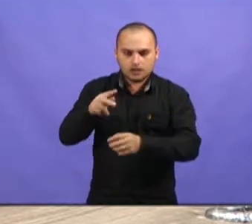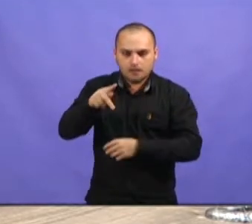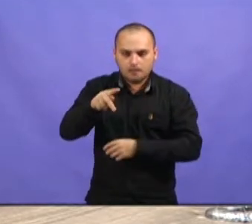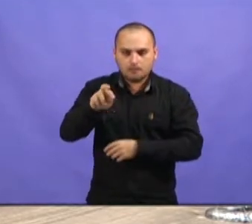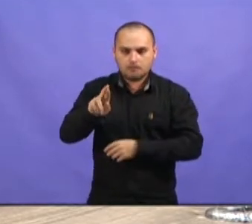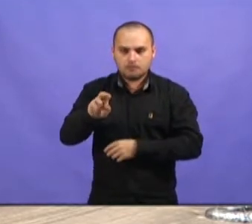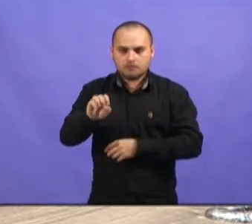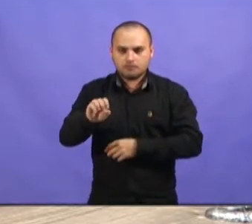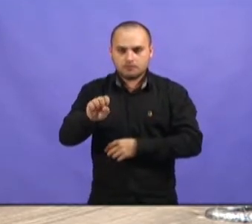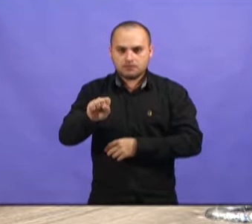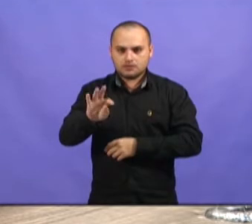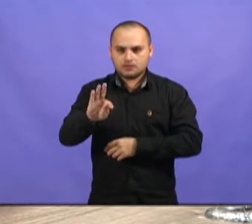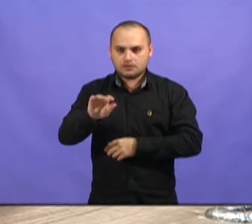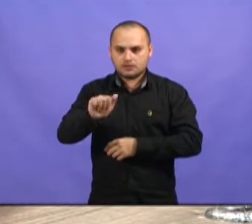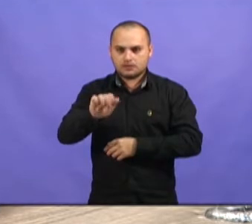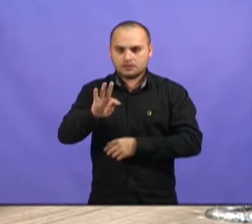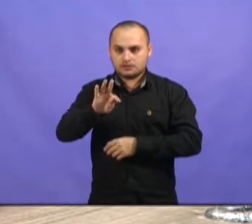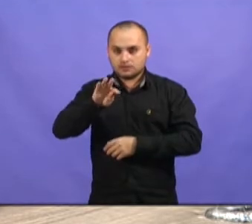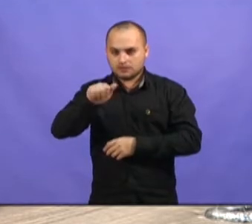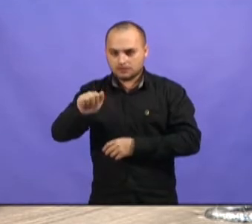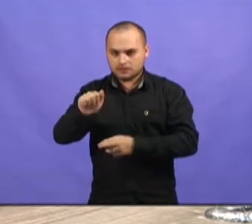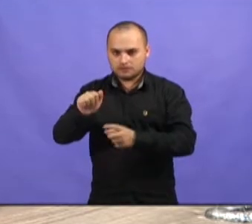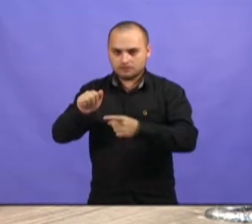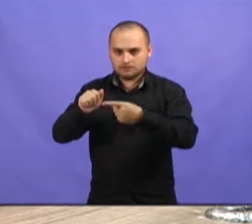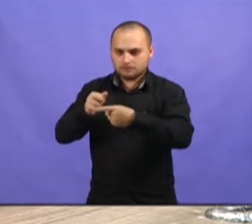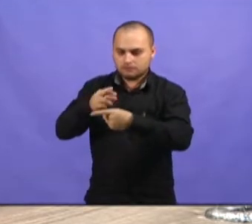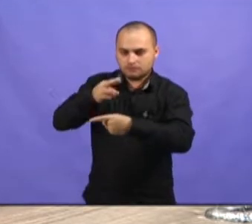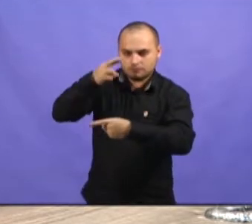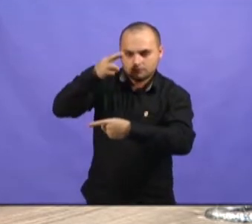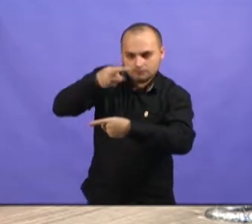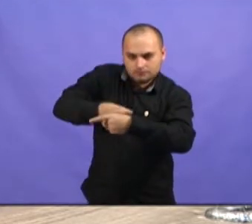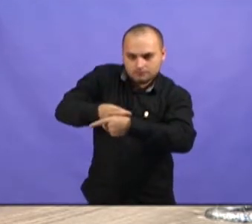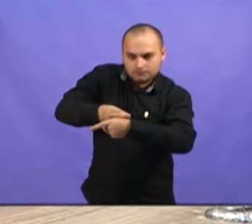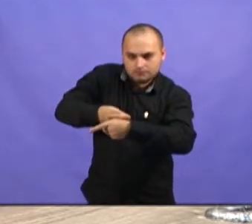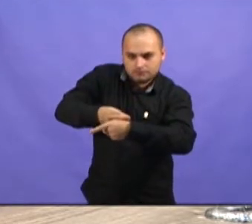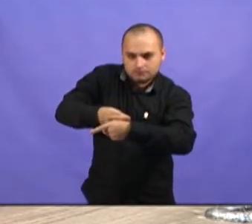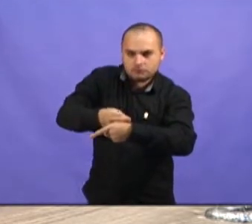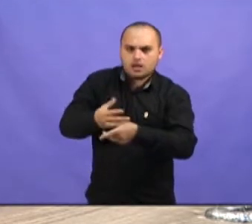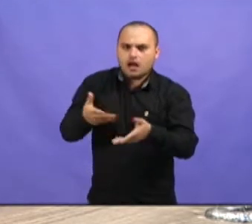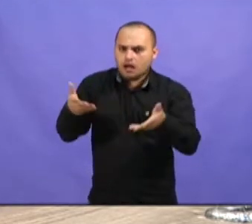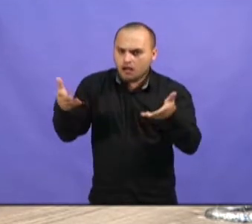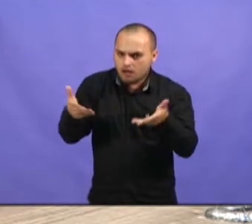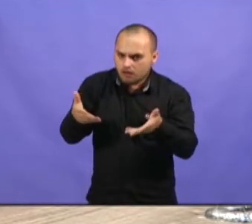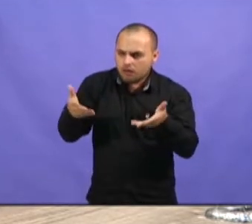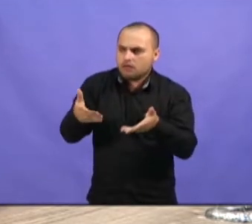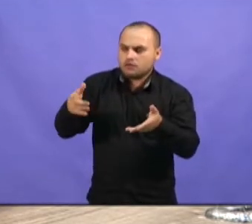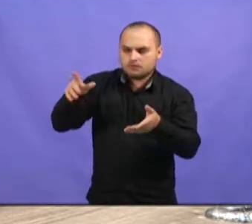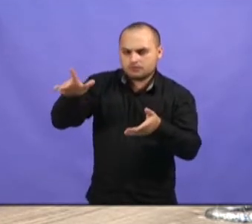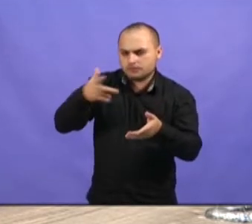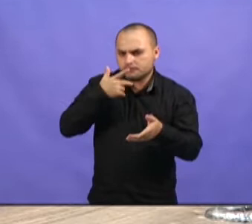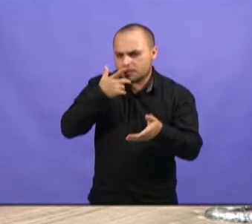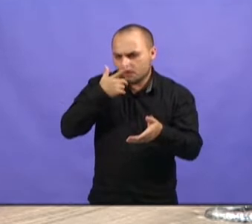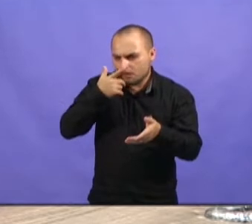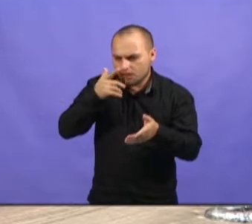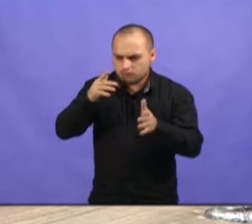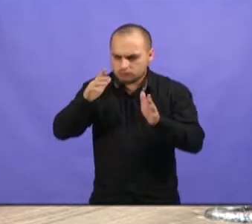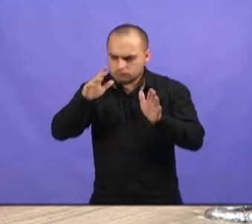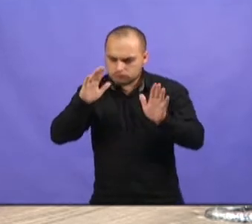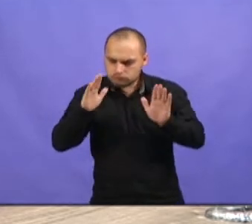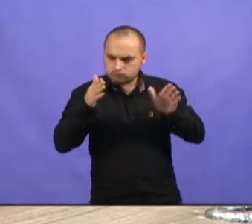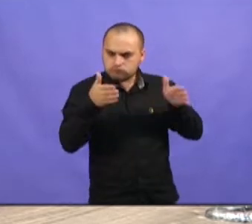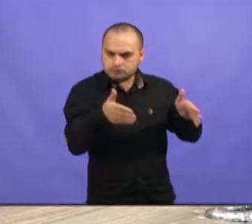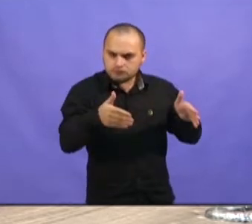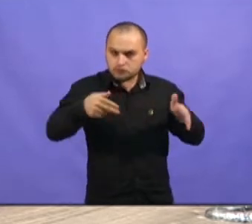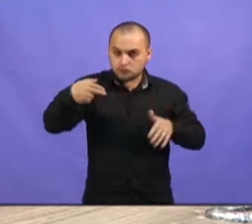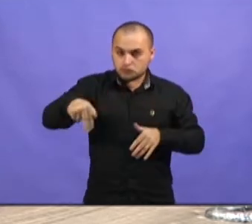importância da prevenção e do diagnóstico precoce. Para falarmos a respeito do Novembro Azul, nós recebemos